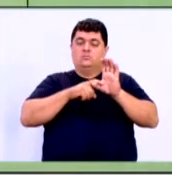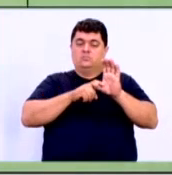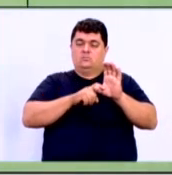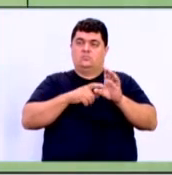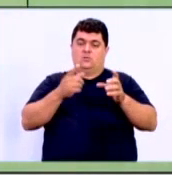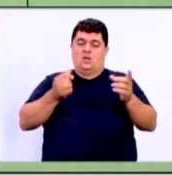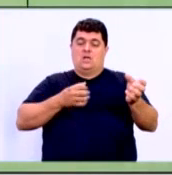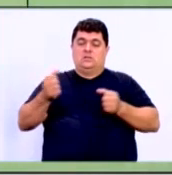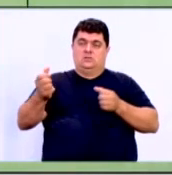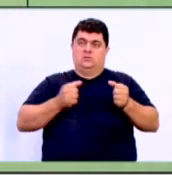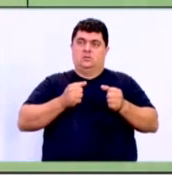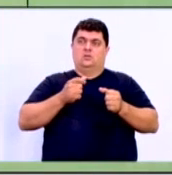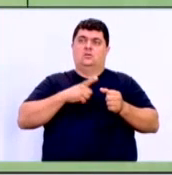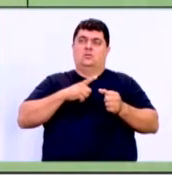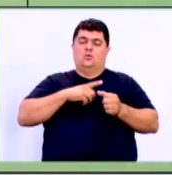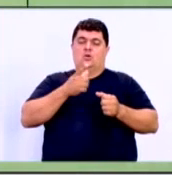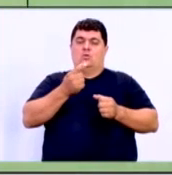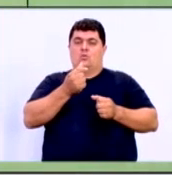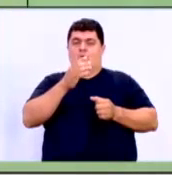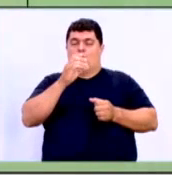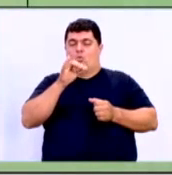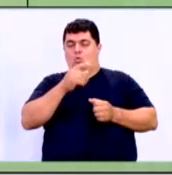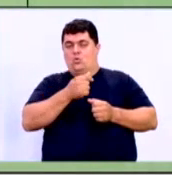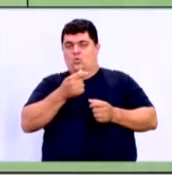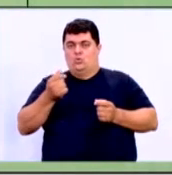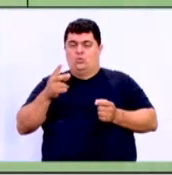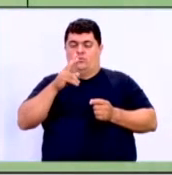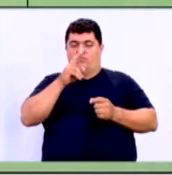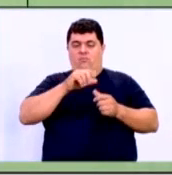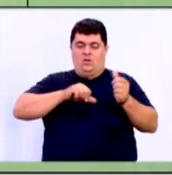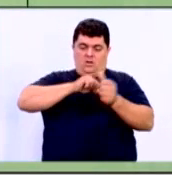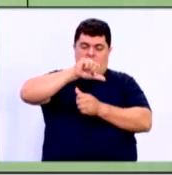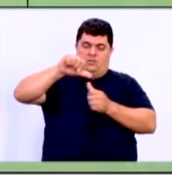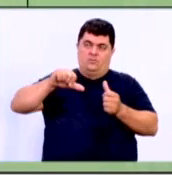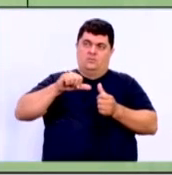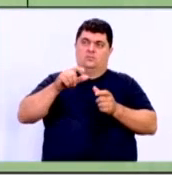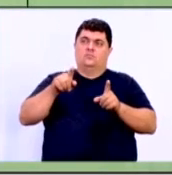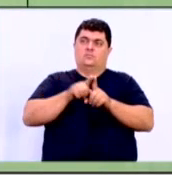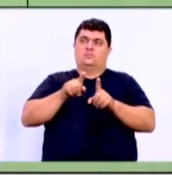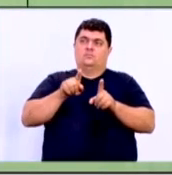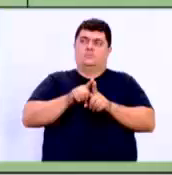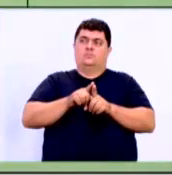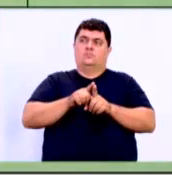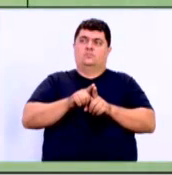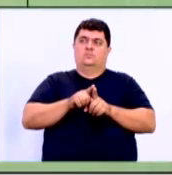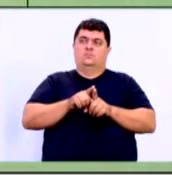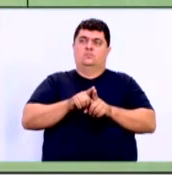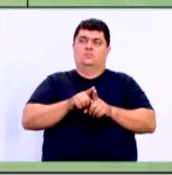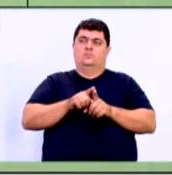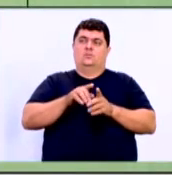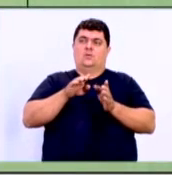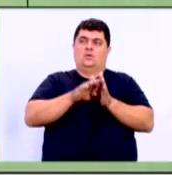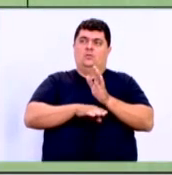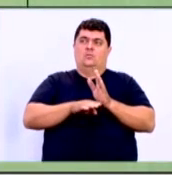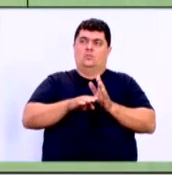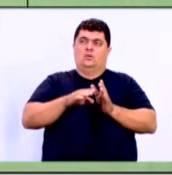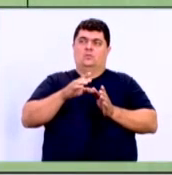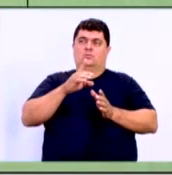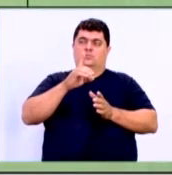produto vendido, que é somente o custo variável, e também vem menos despesa